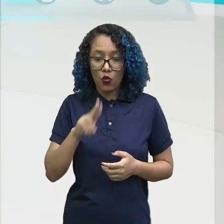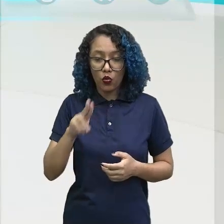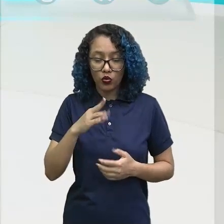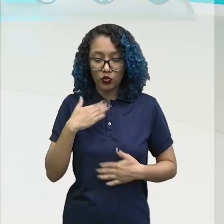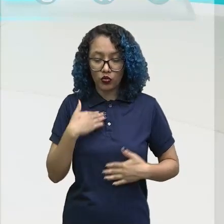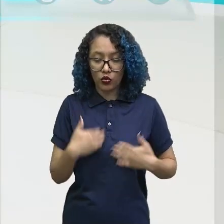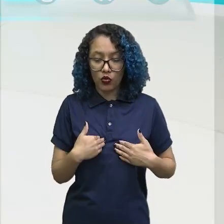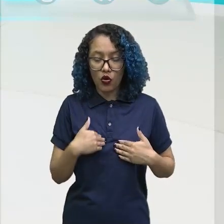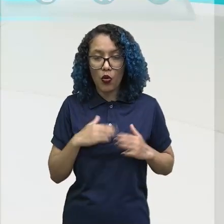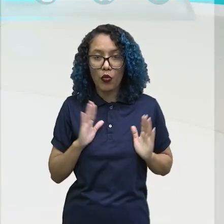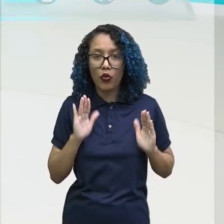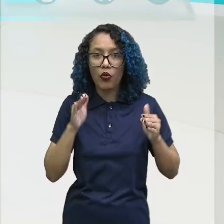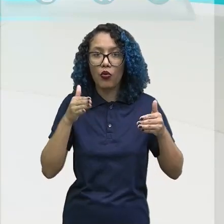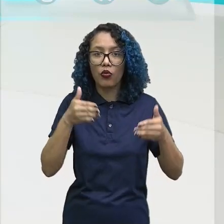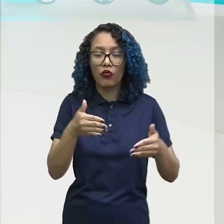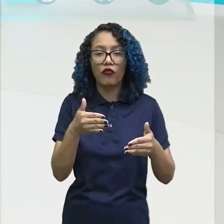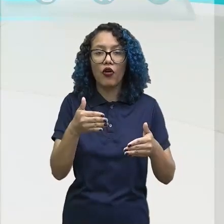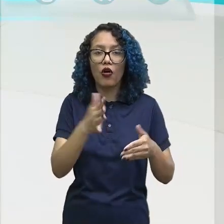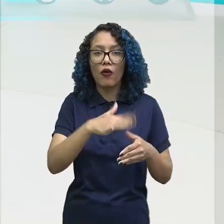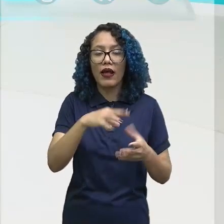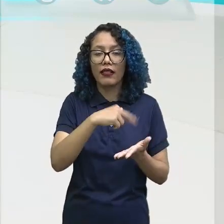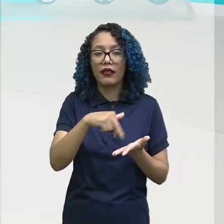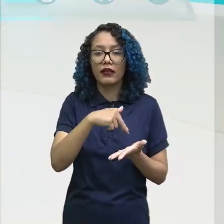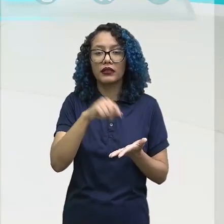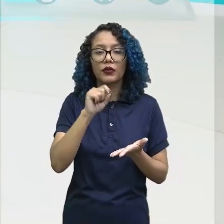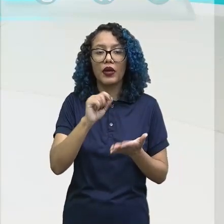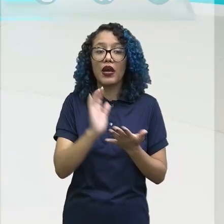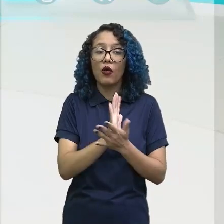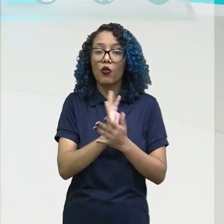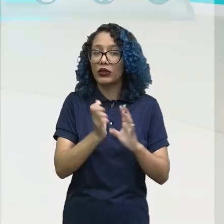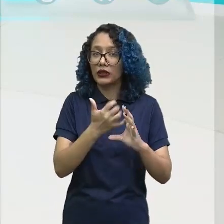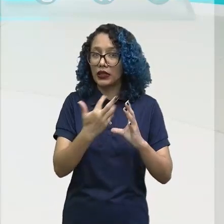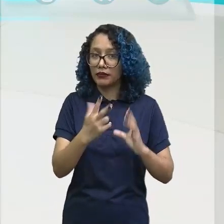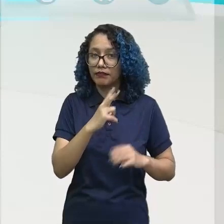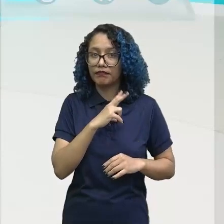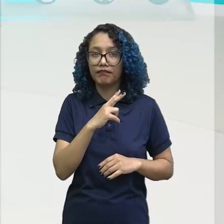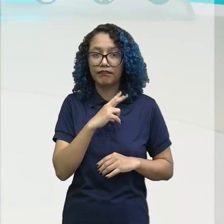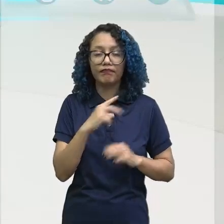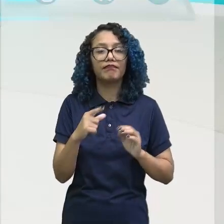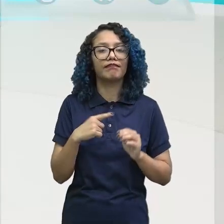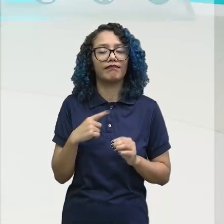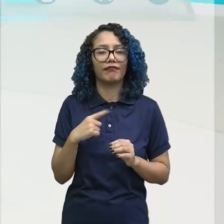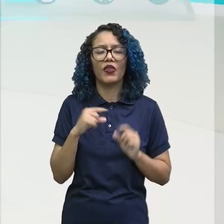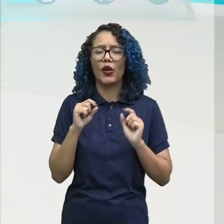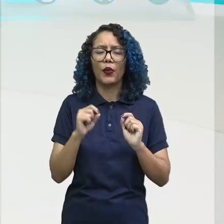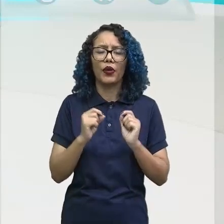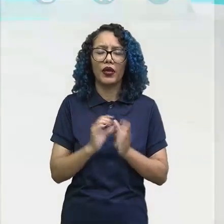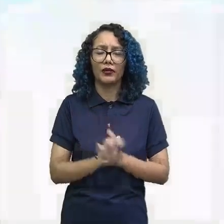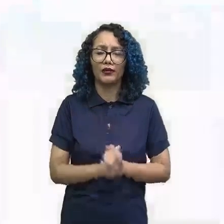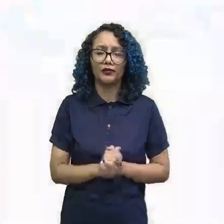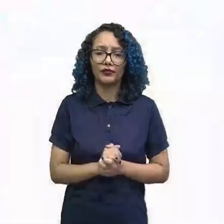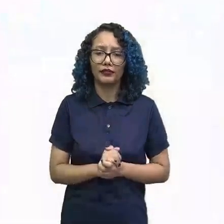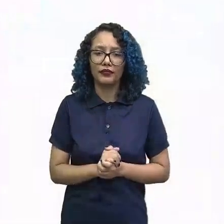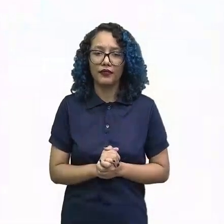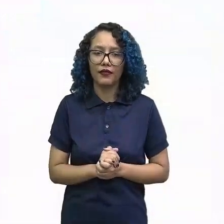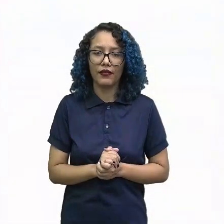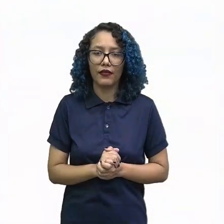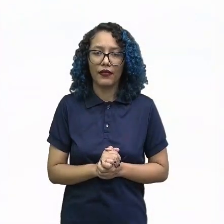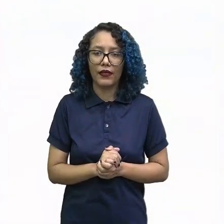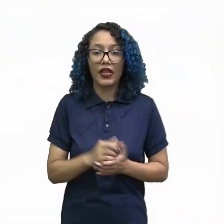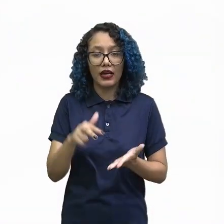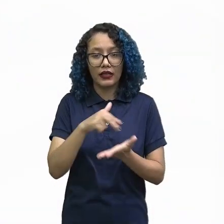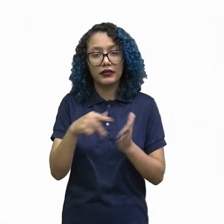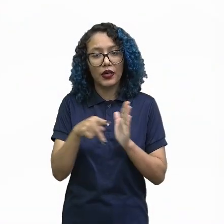linguagem artística dança, ele tem algumas particularidades. E aqui a gente vai perceber que a dança, ela faz parte de uma